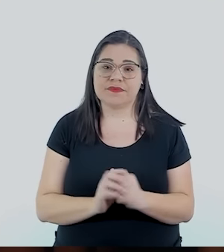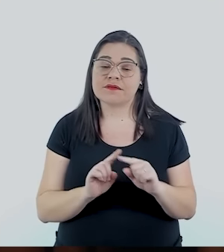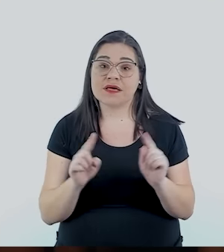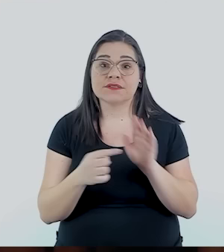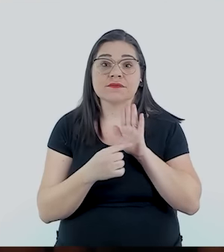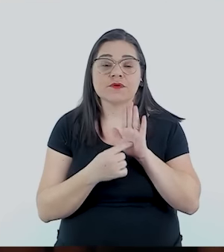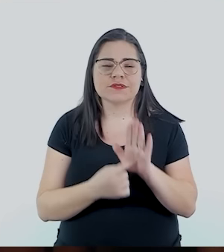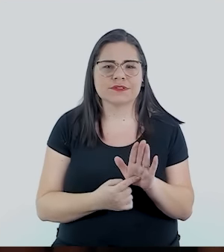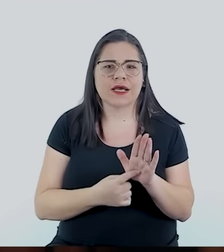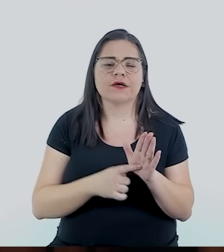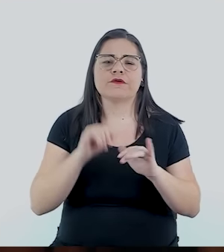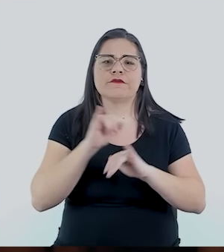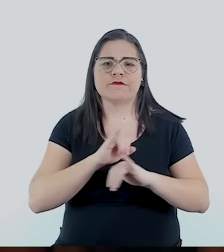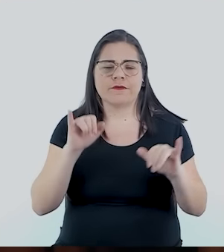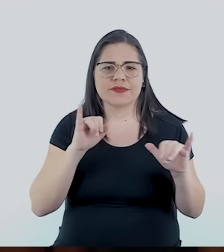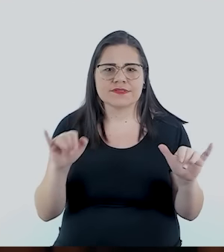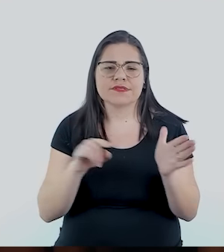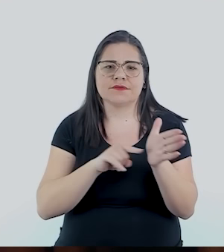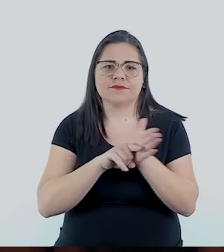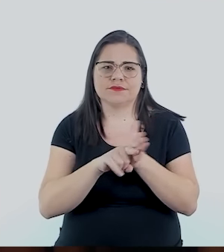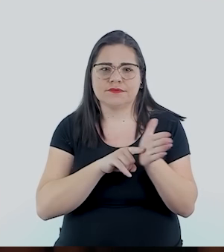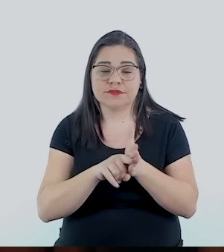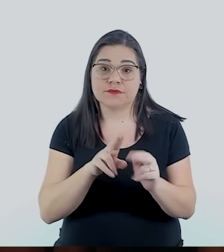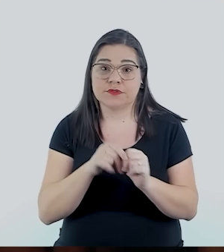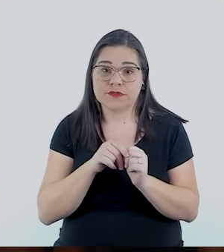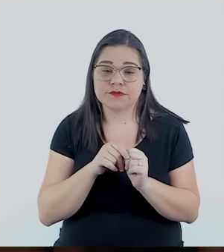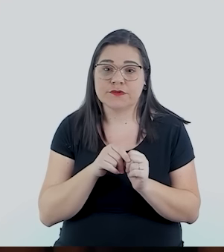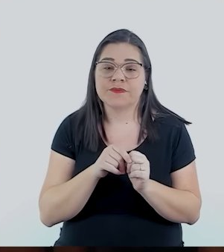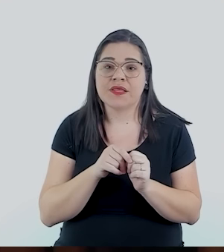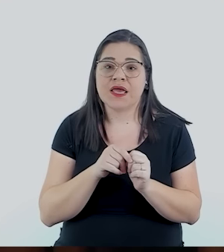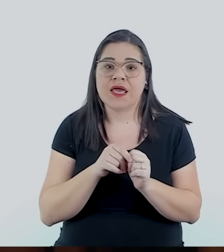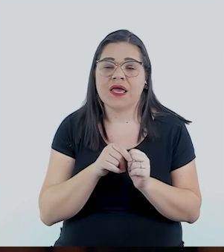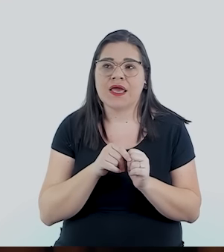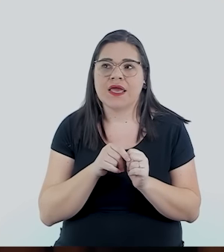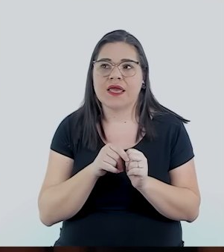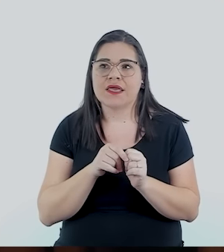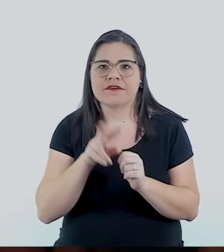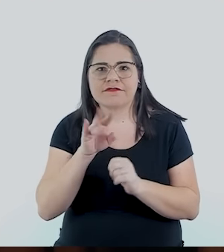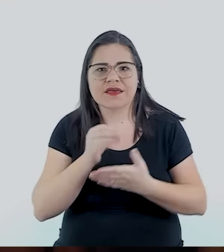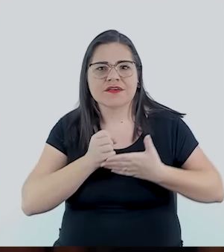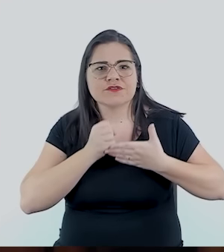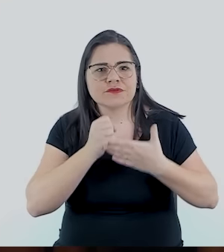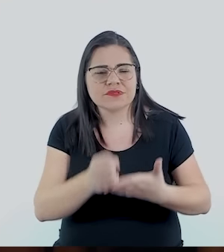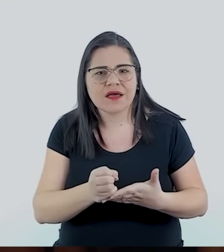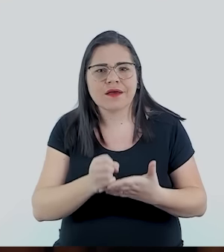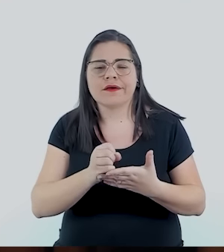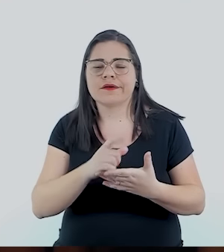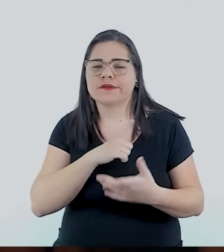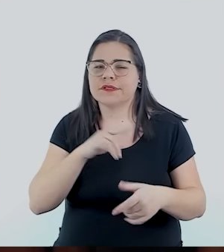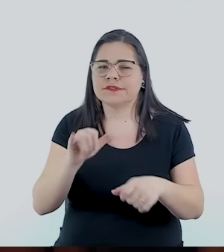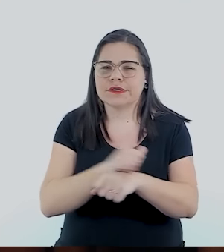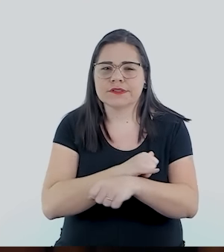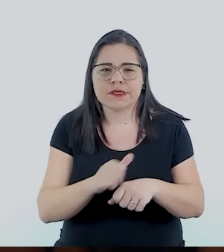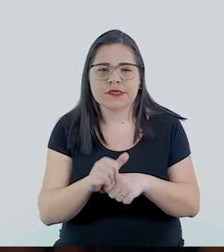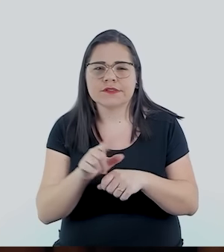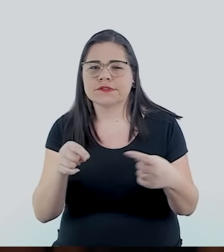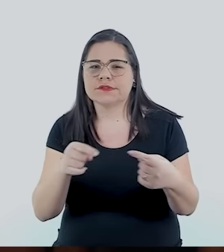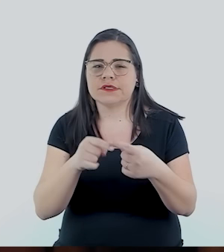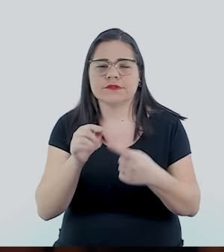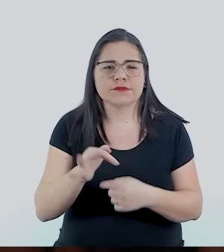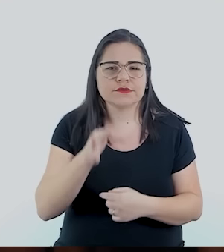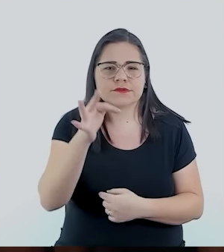mostrar com dados né por isso que a gente tem produzido muitas pesquisas que isso vai ser benéfico que é estratégico que é o futuro que já